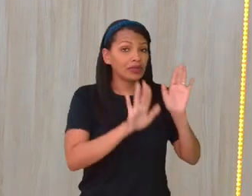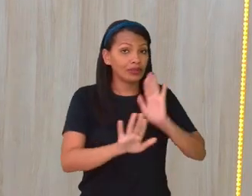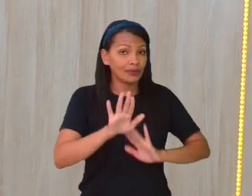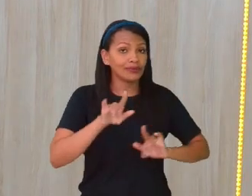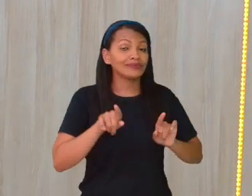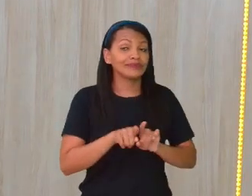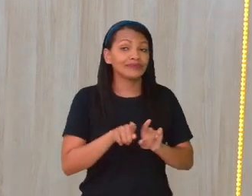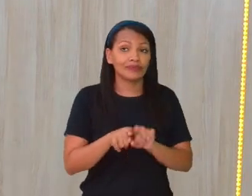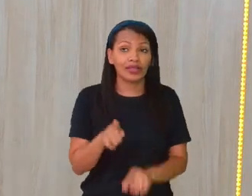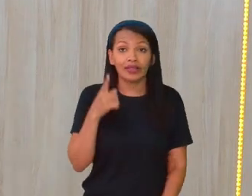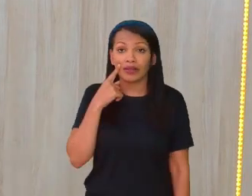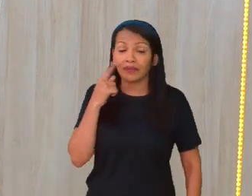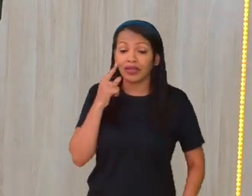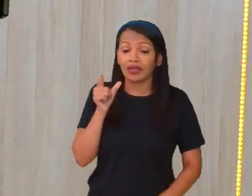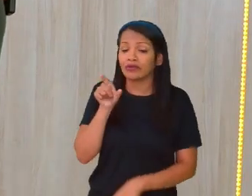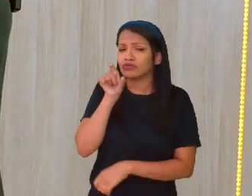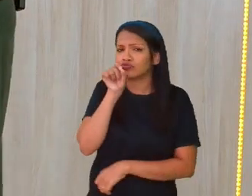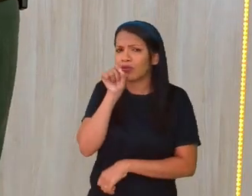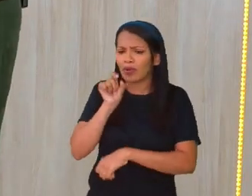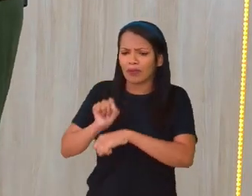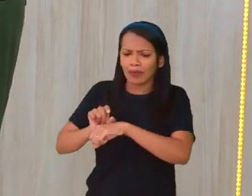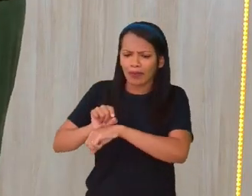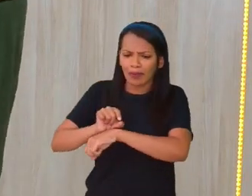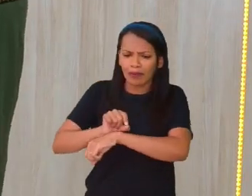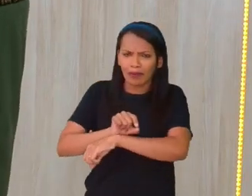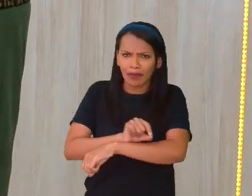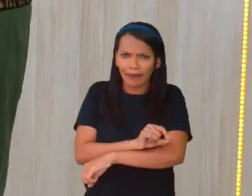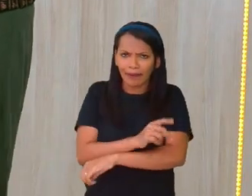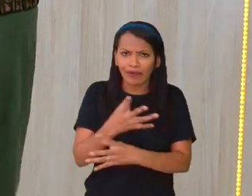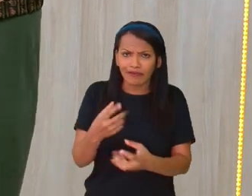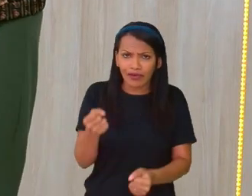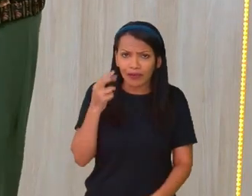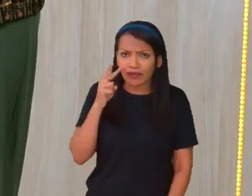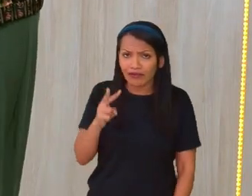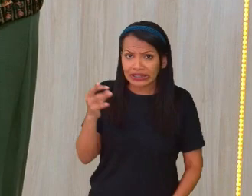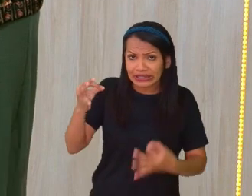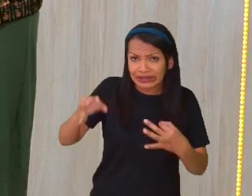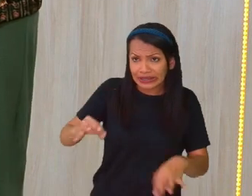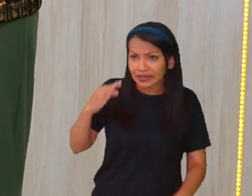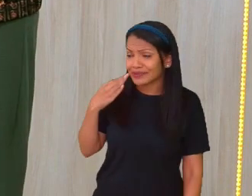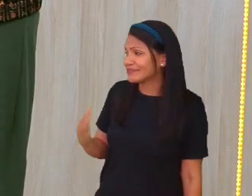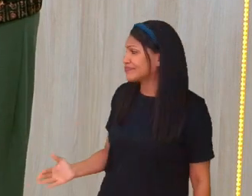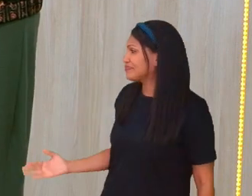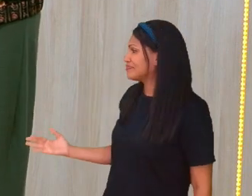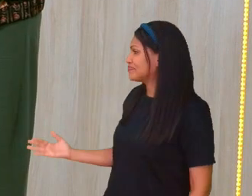fim, a formiga. Vamos enviar a resposta para ver se está tudo certinho?